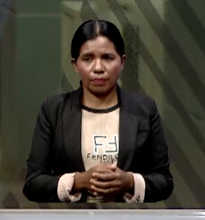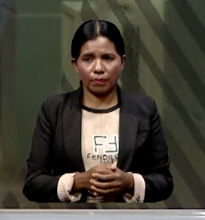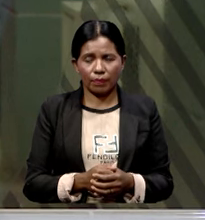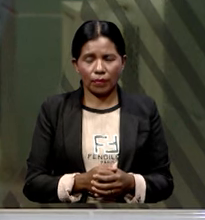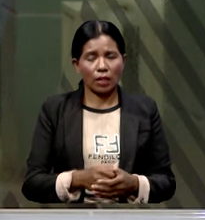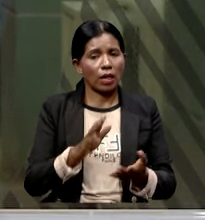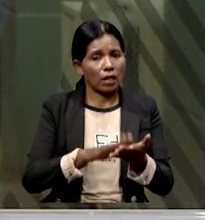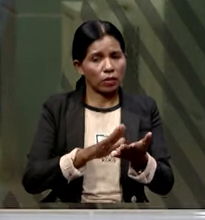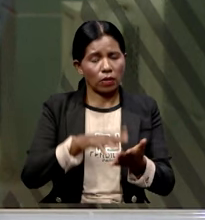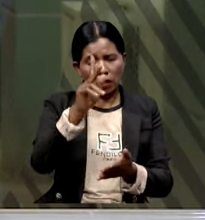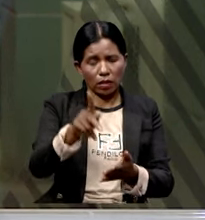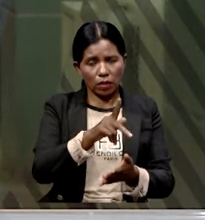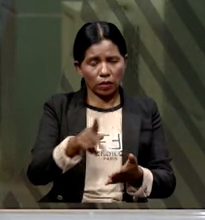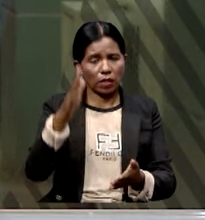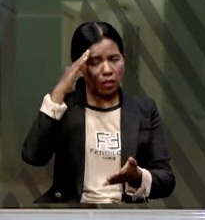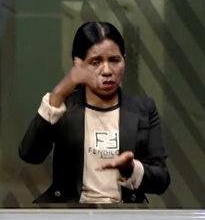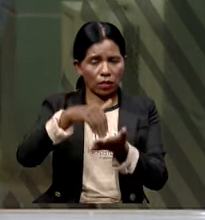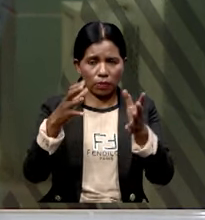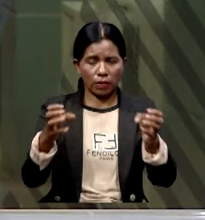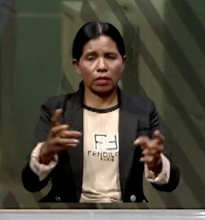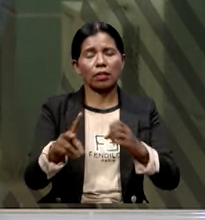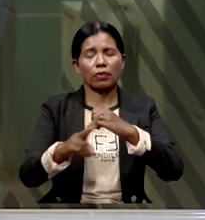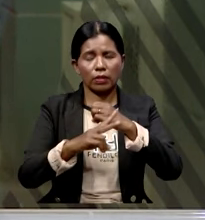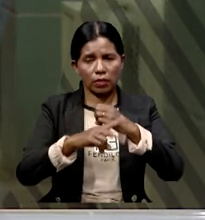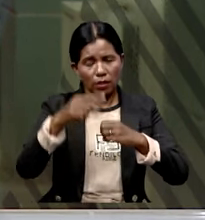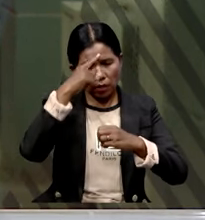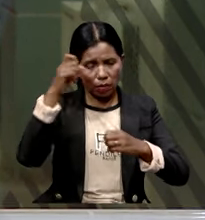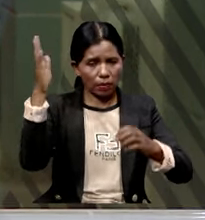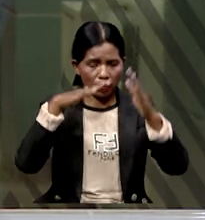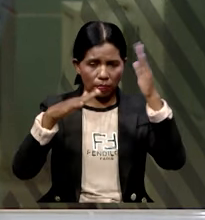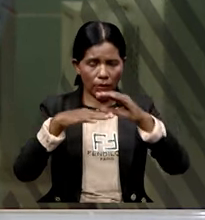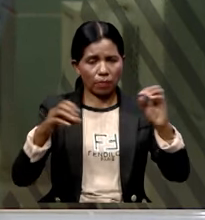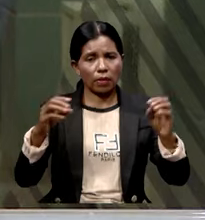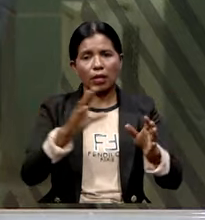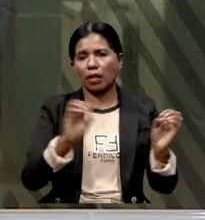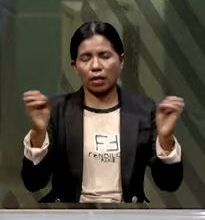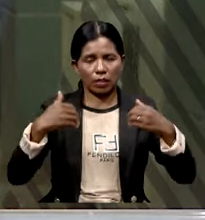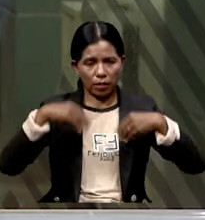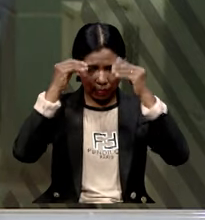escola católica considera estudante Barak ser vítima, tamba problema menos professor.